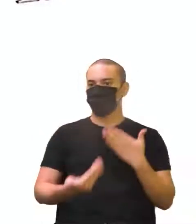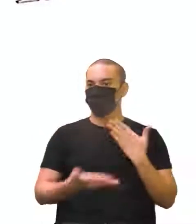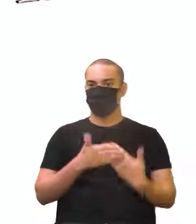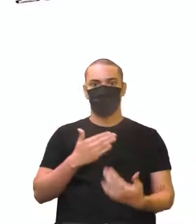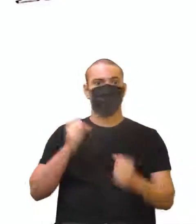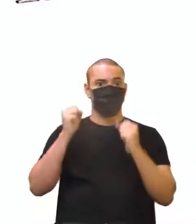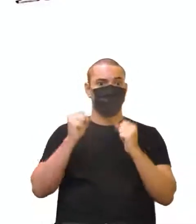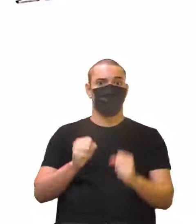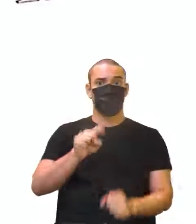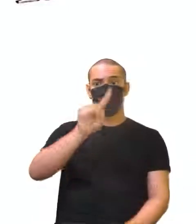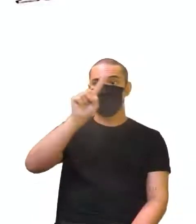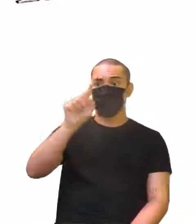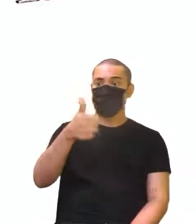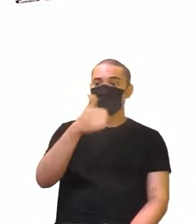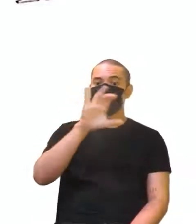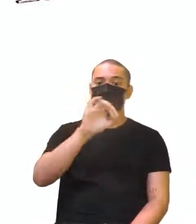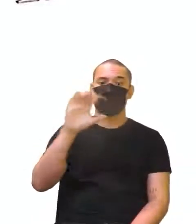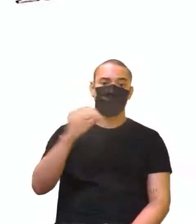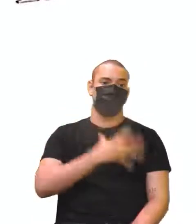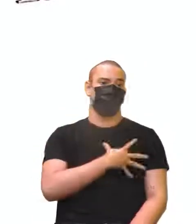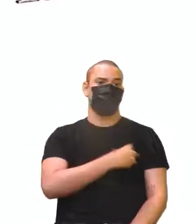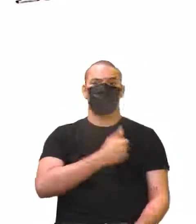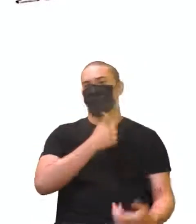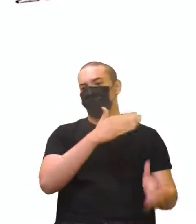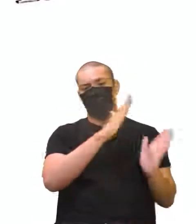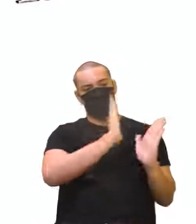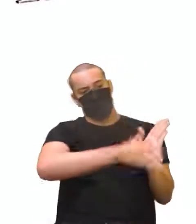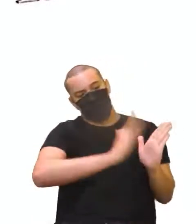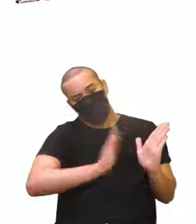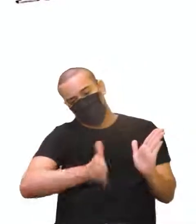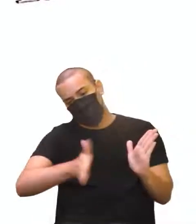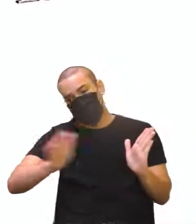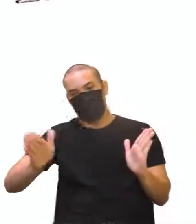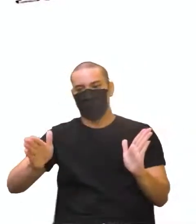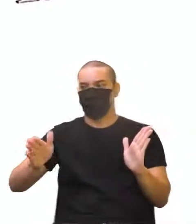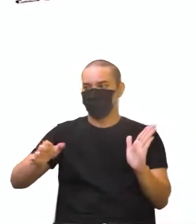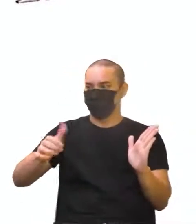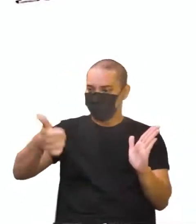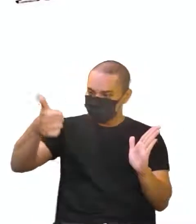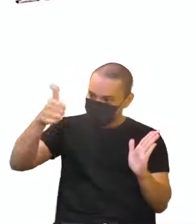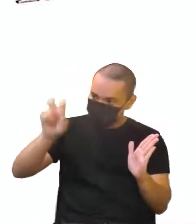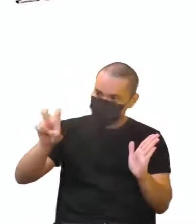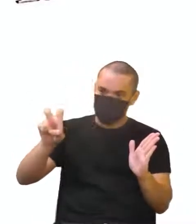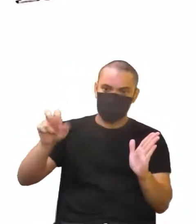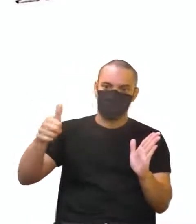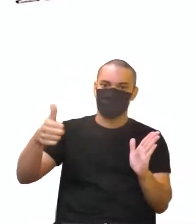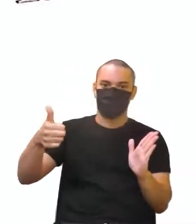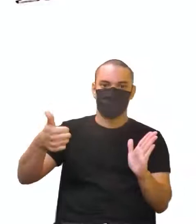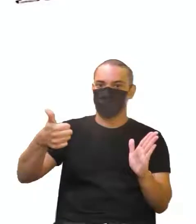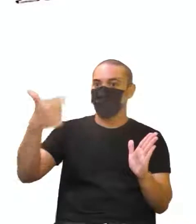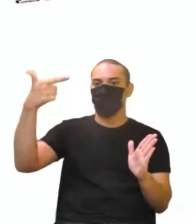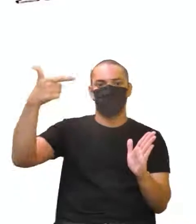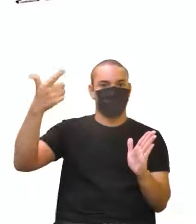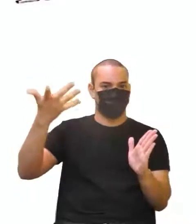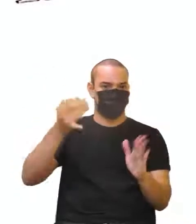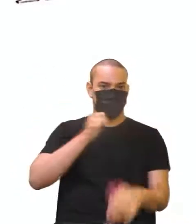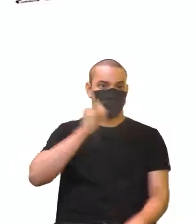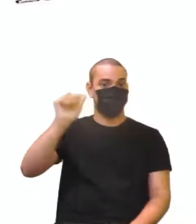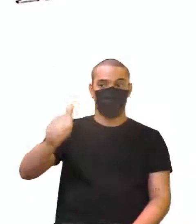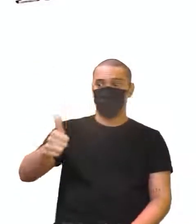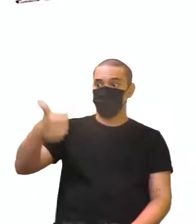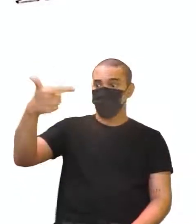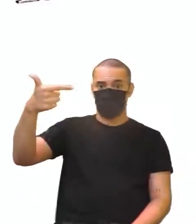ter 1000 meninos, já ter 100 filhos. Ixi, Maria. Deus o livre. 12 meninos, vamos dizer isso. Na minha avó teve 12. Eita,